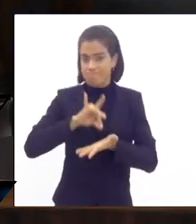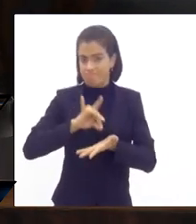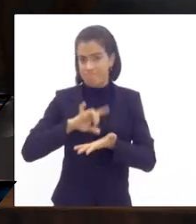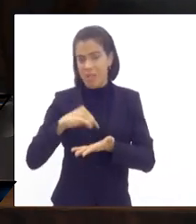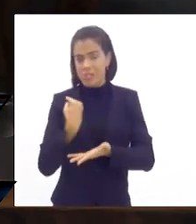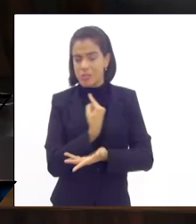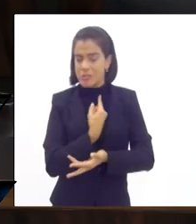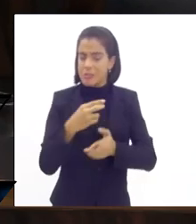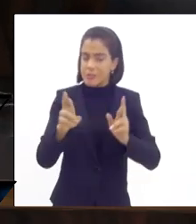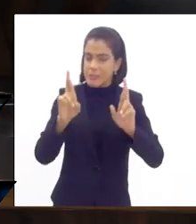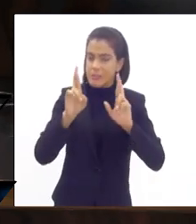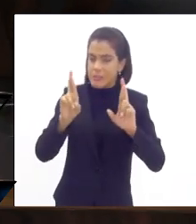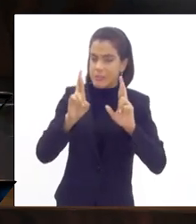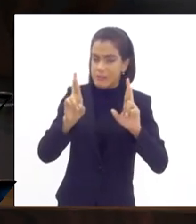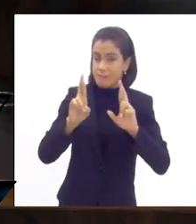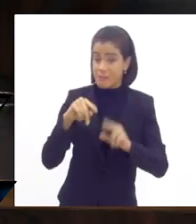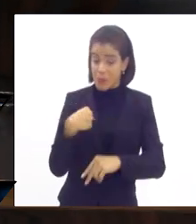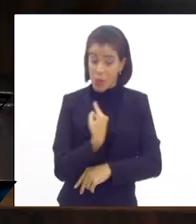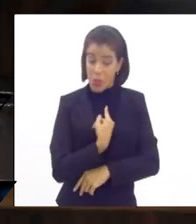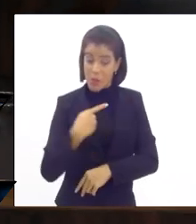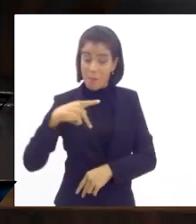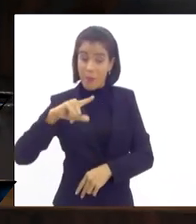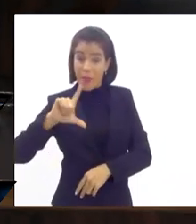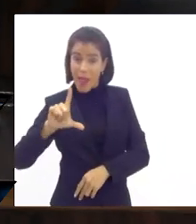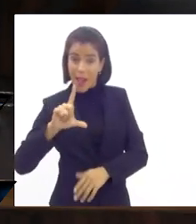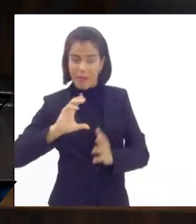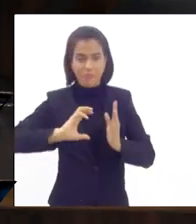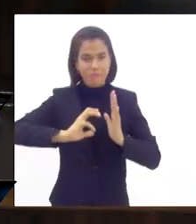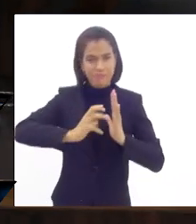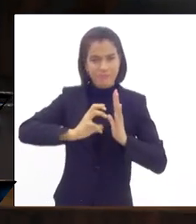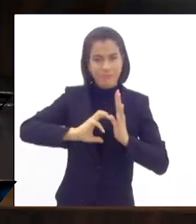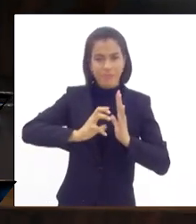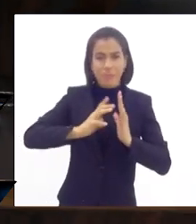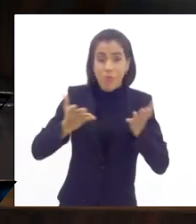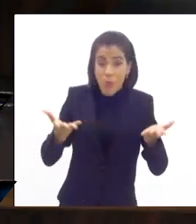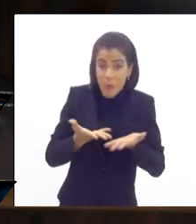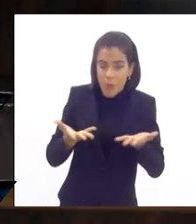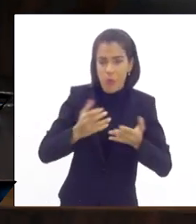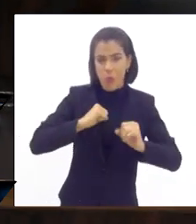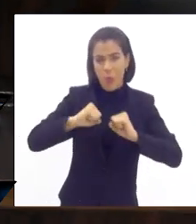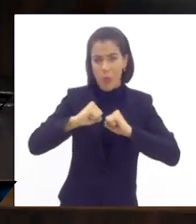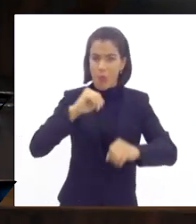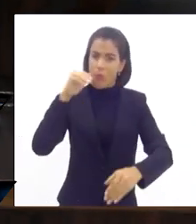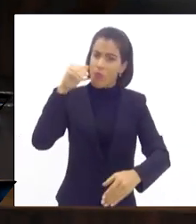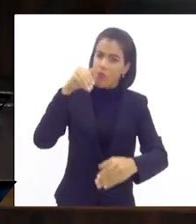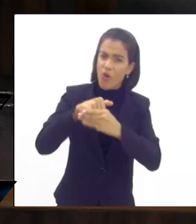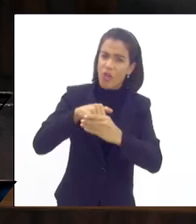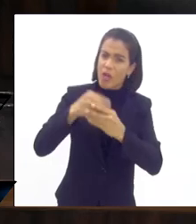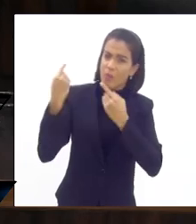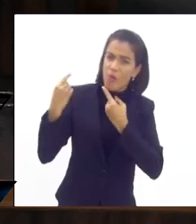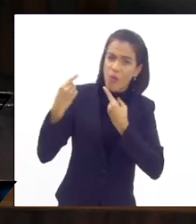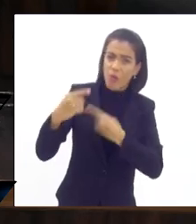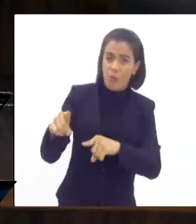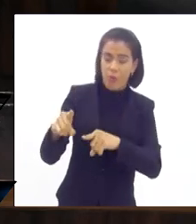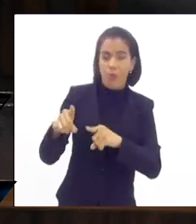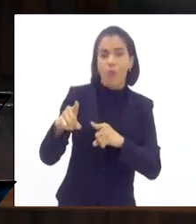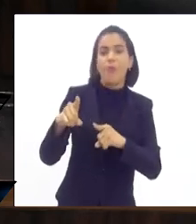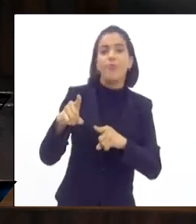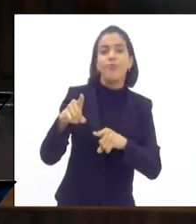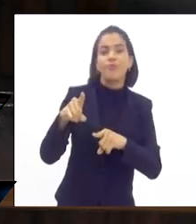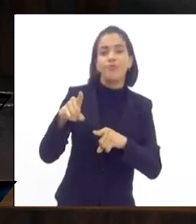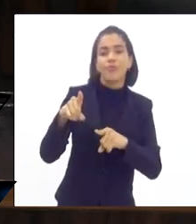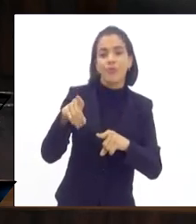possam mudar e nós aqui do pl estaremos brigando inclusive hoje Voltaremos contra uma indicação